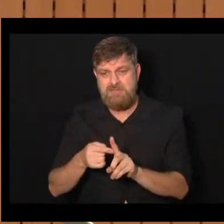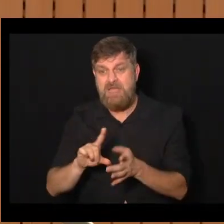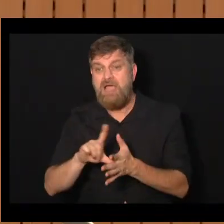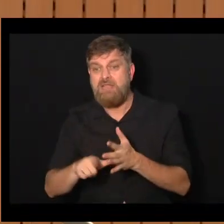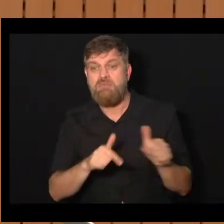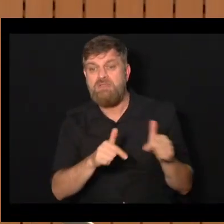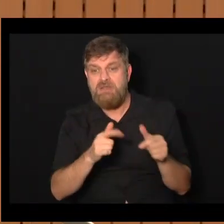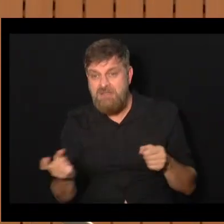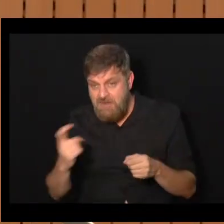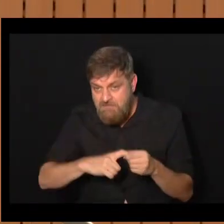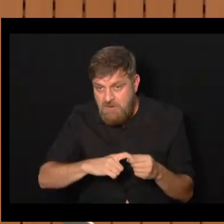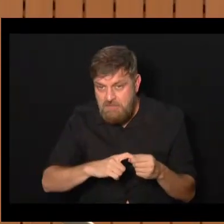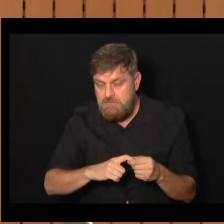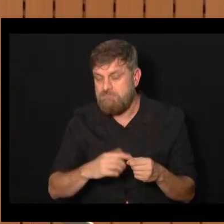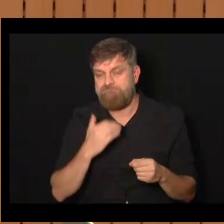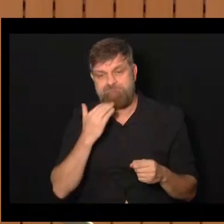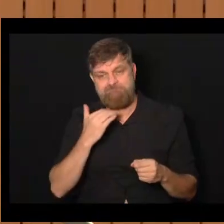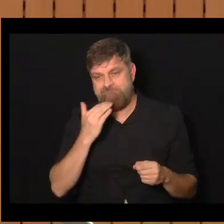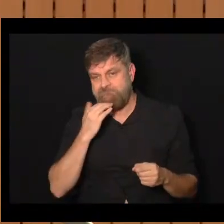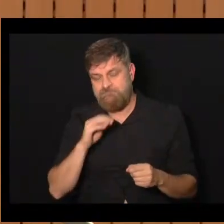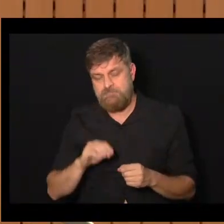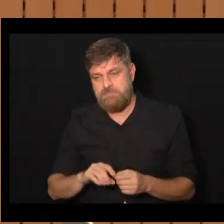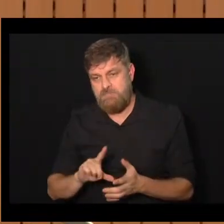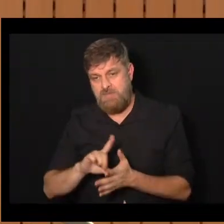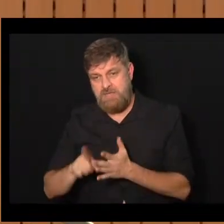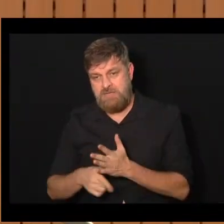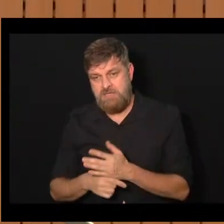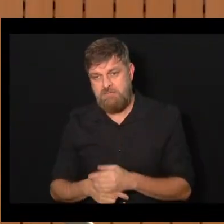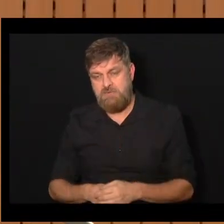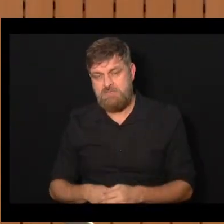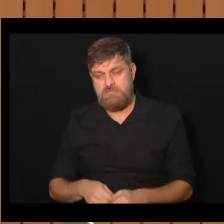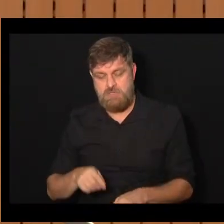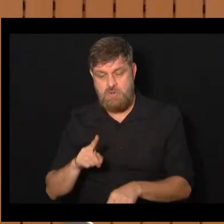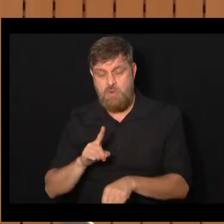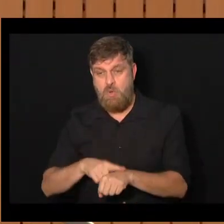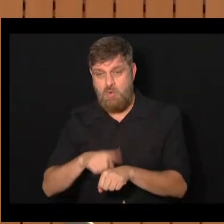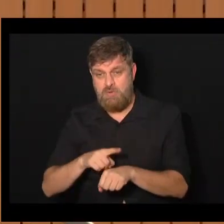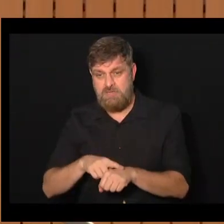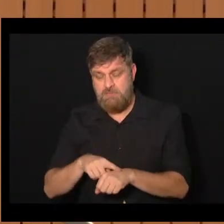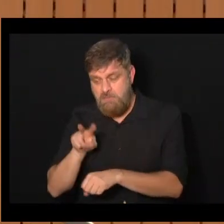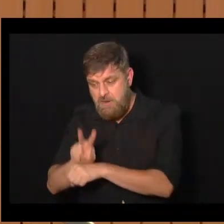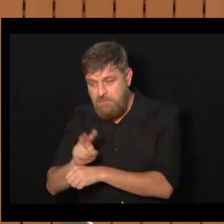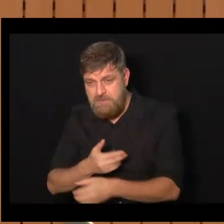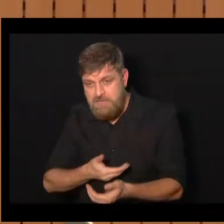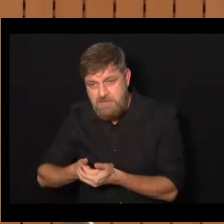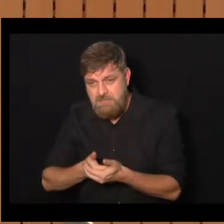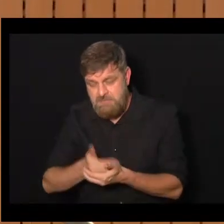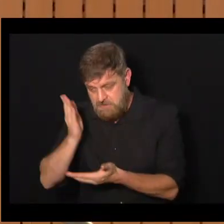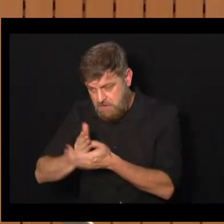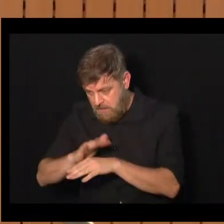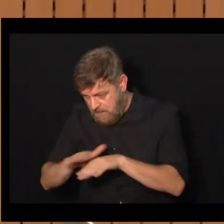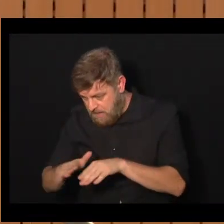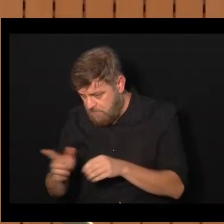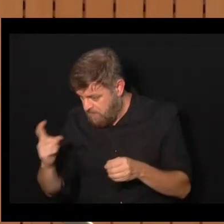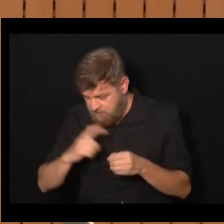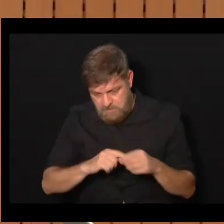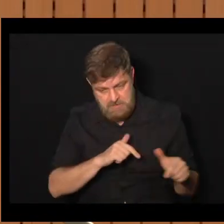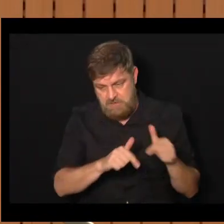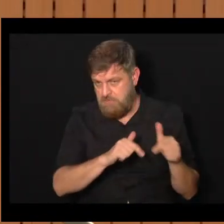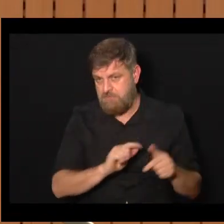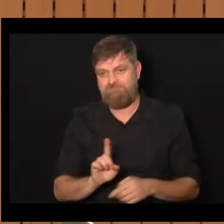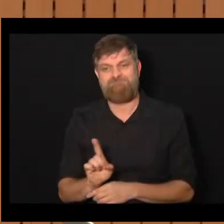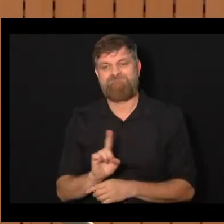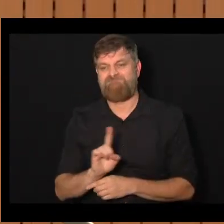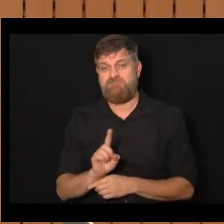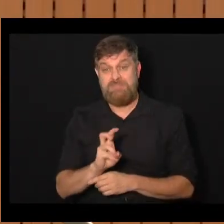para os seus postos de trabalho ao fim da licença maternidade. Também que dos 13 milhões de desempregados hoje no